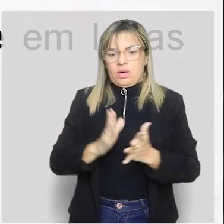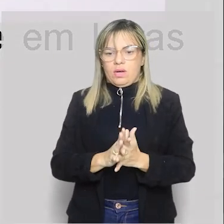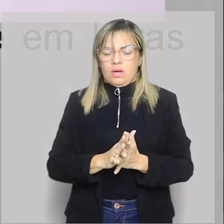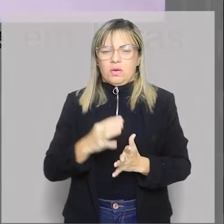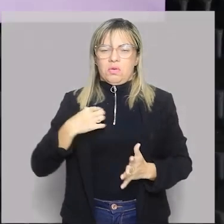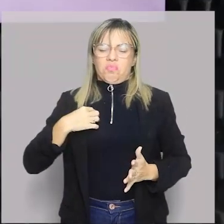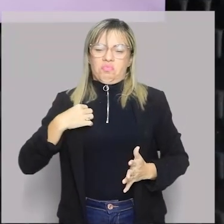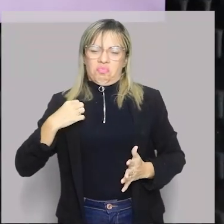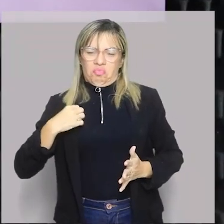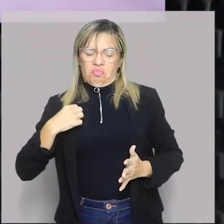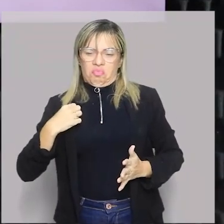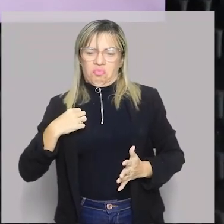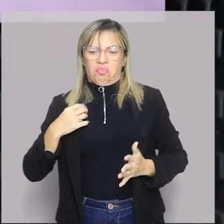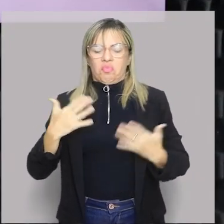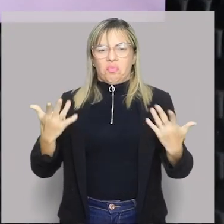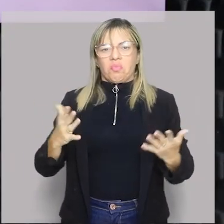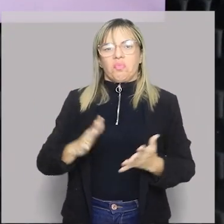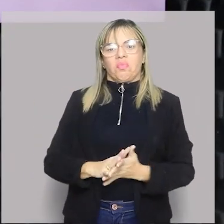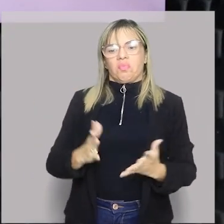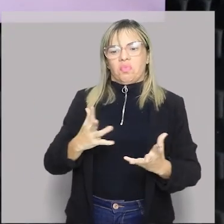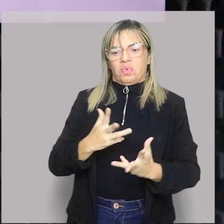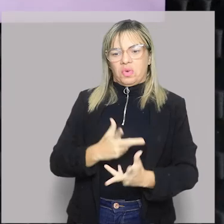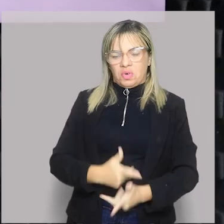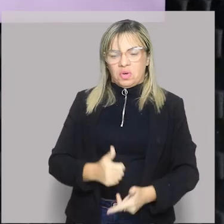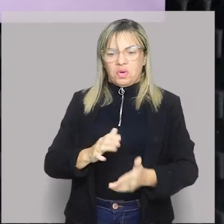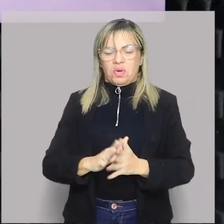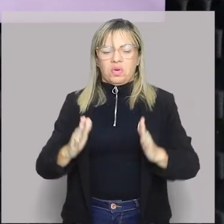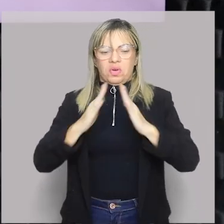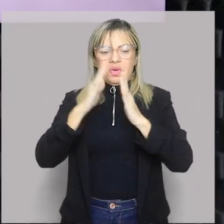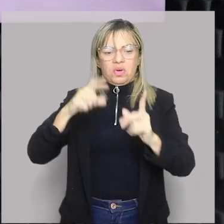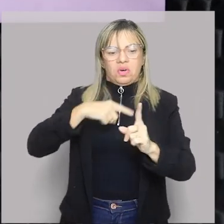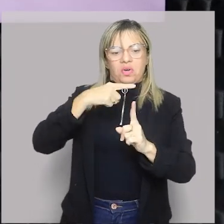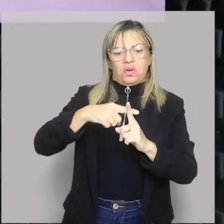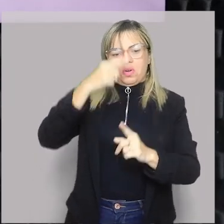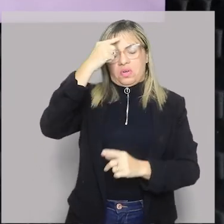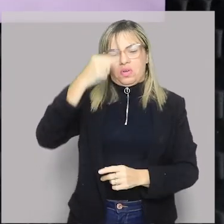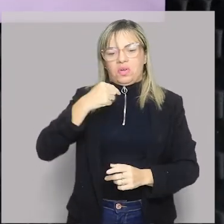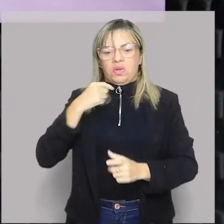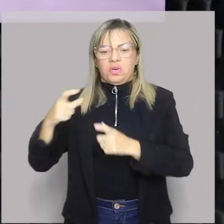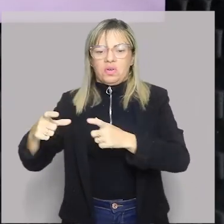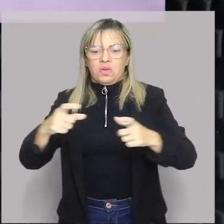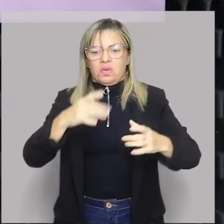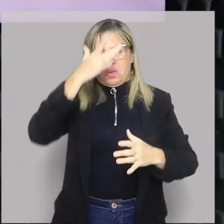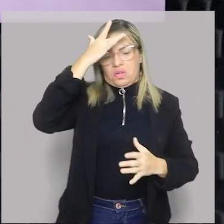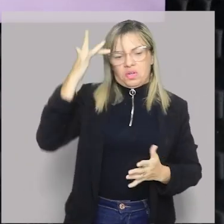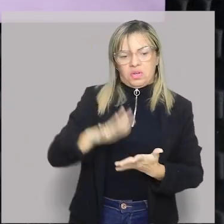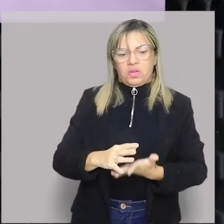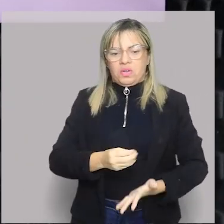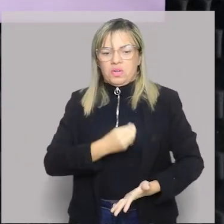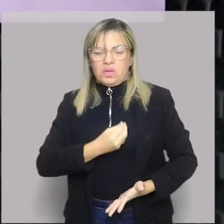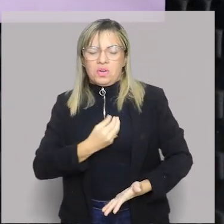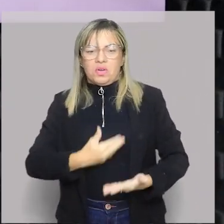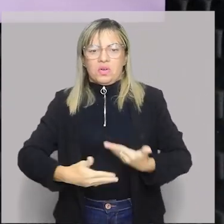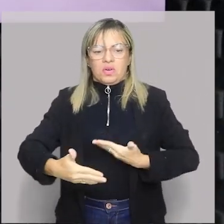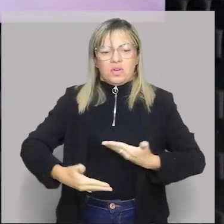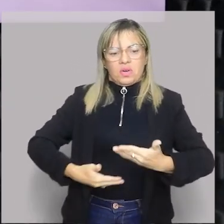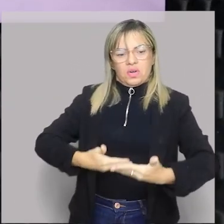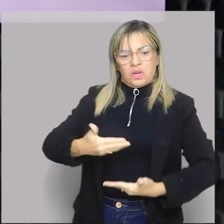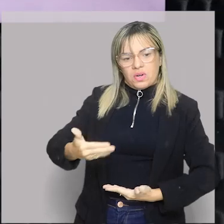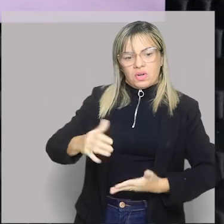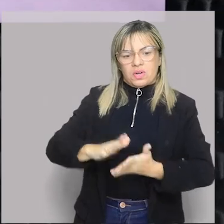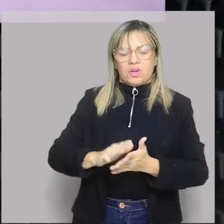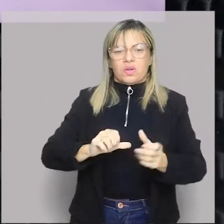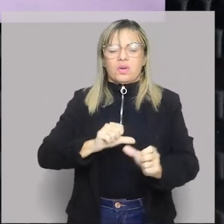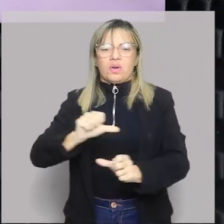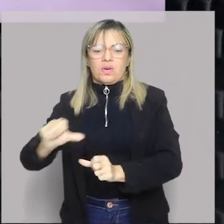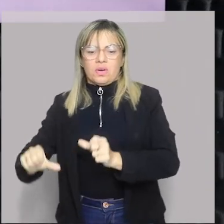arrumado na igreja, imagens do lugar e de pessoas que lá vivem, vão se alternando enquanto segue a narração. Então, olha como ele